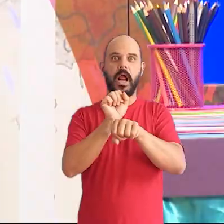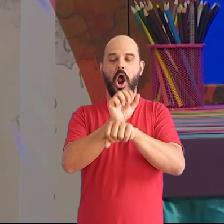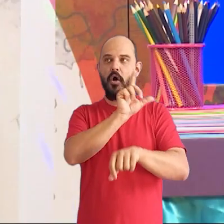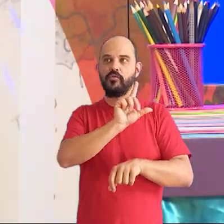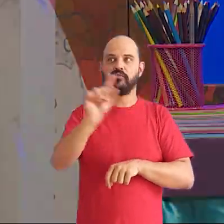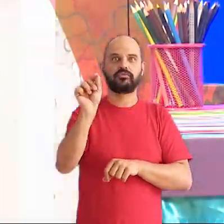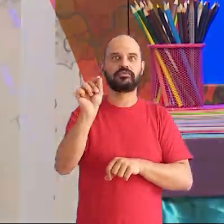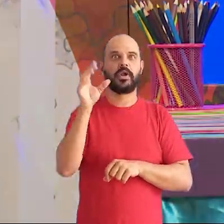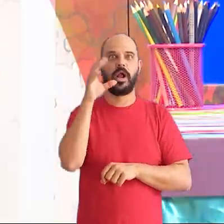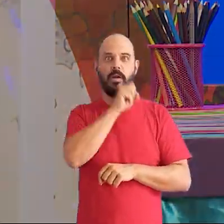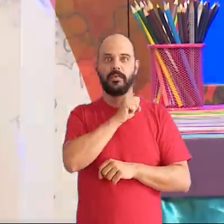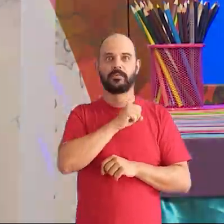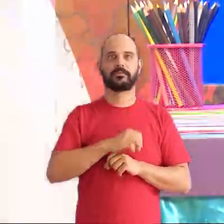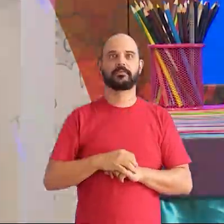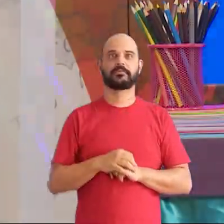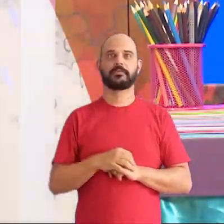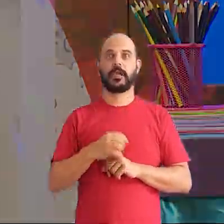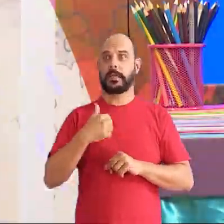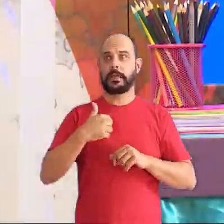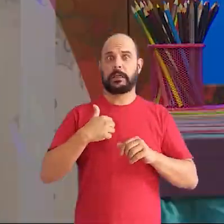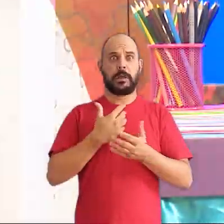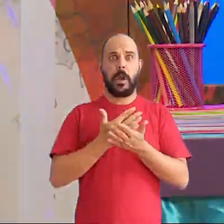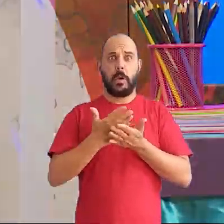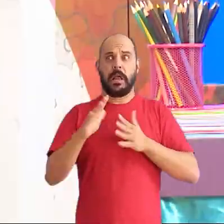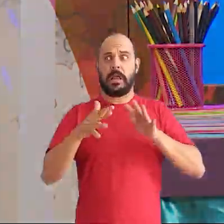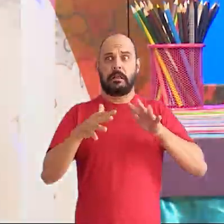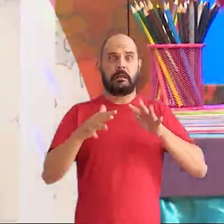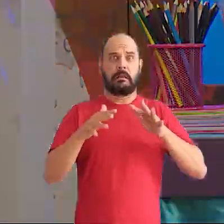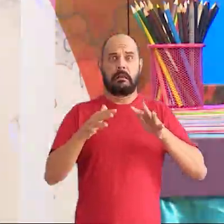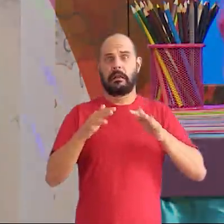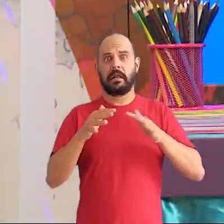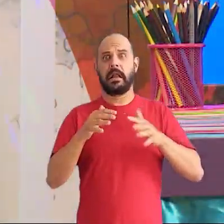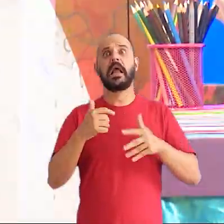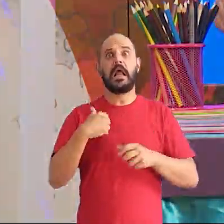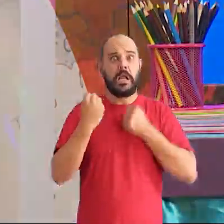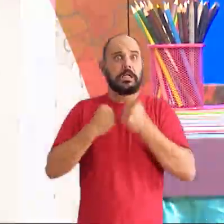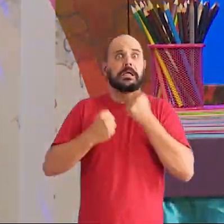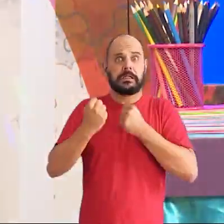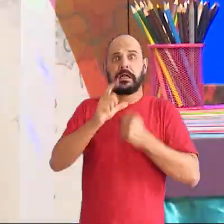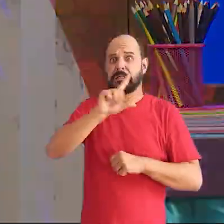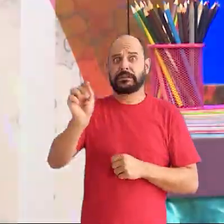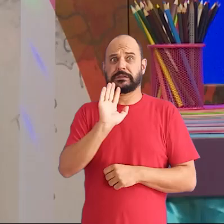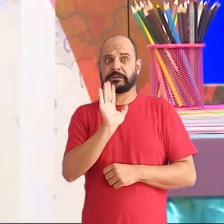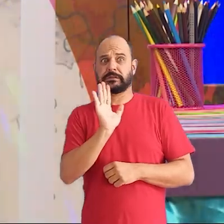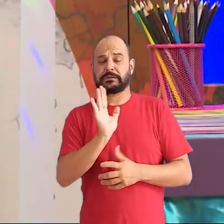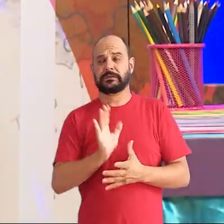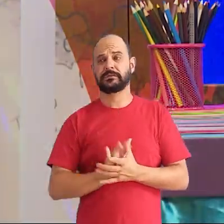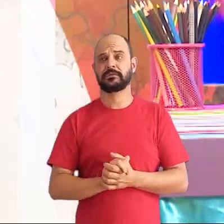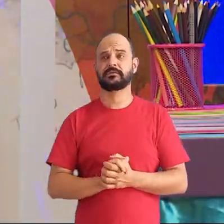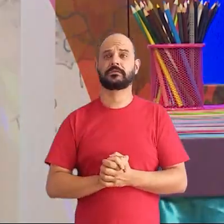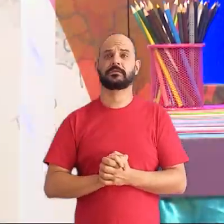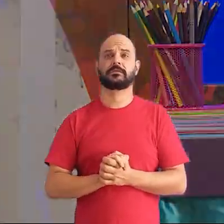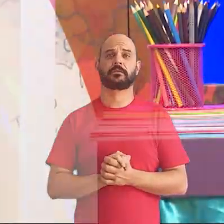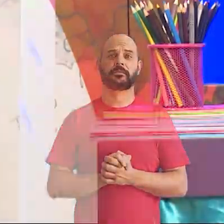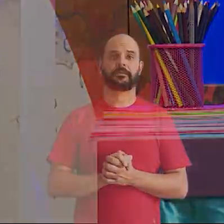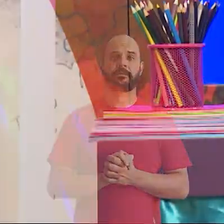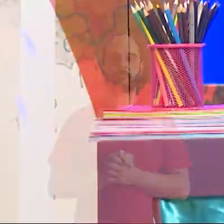fugir. Ai, acho que a minha tremedeira voltou. Vou aproveitar para correr.